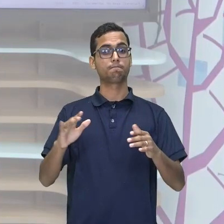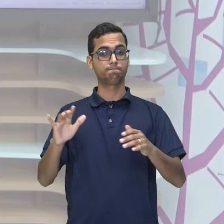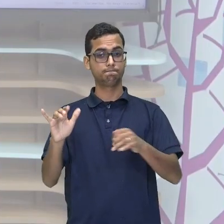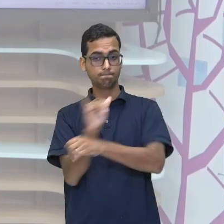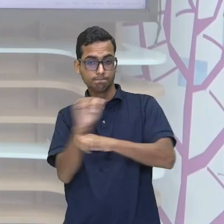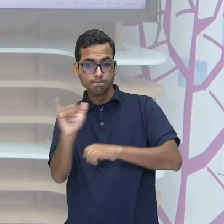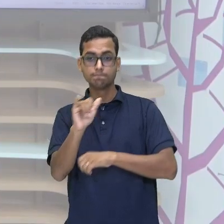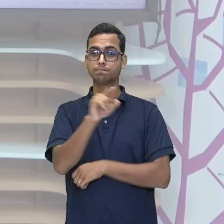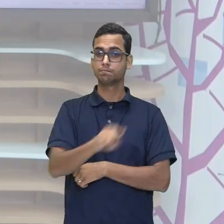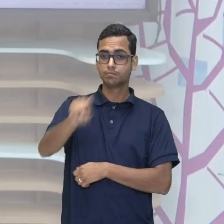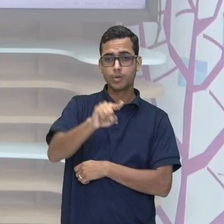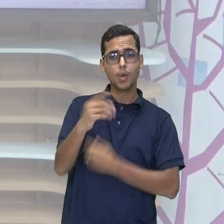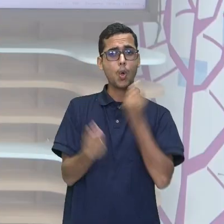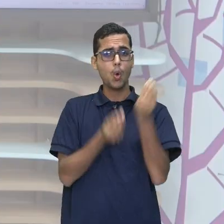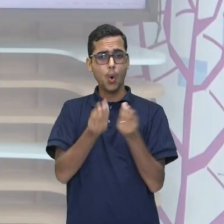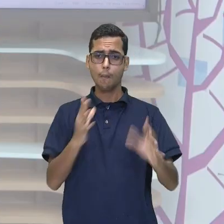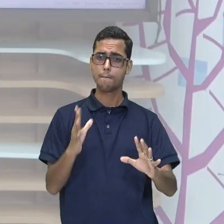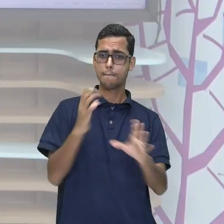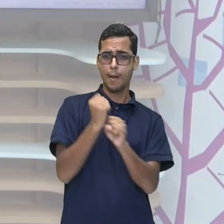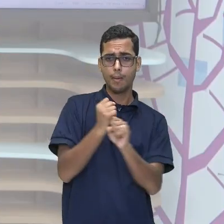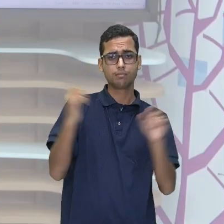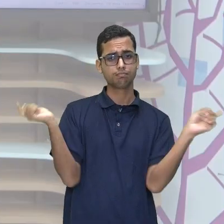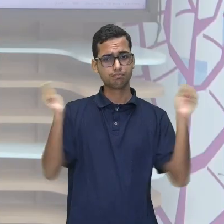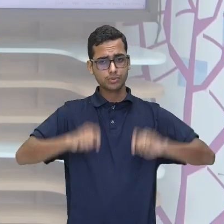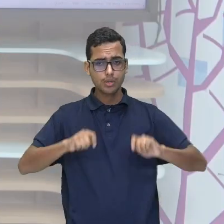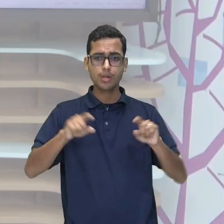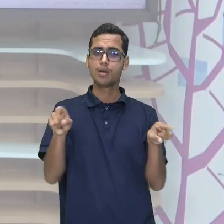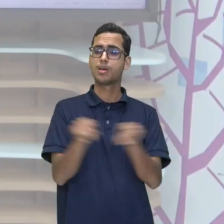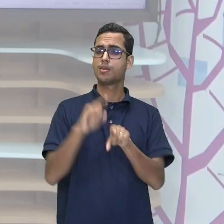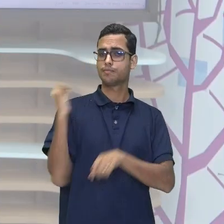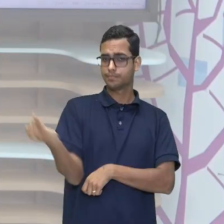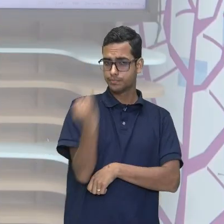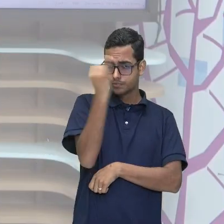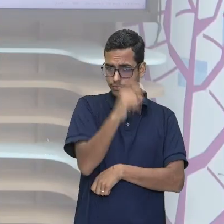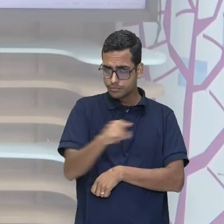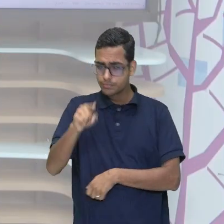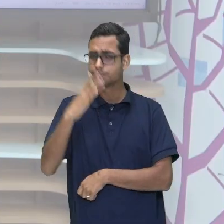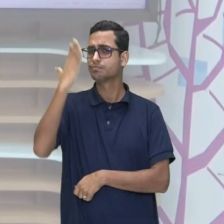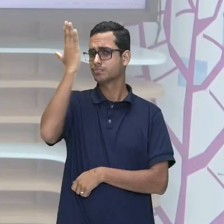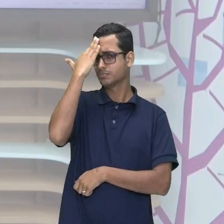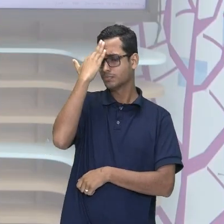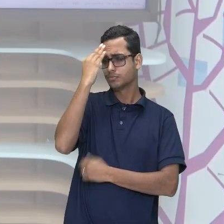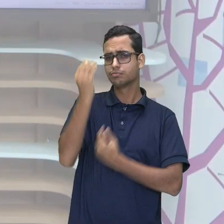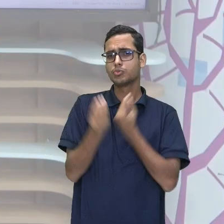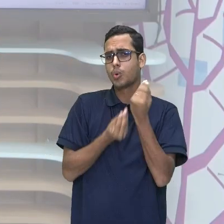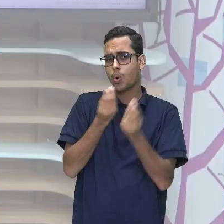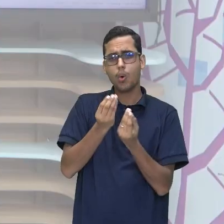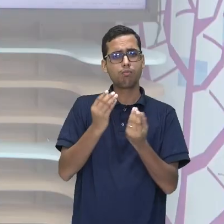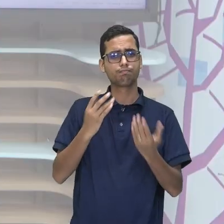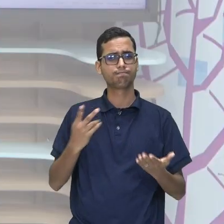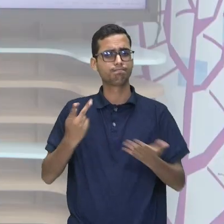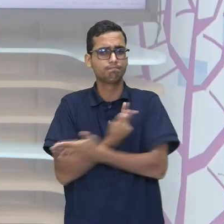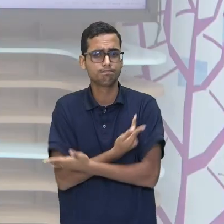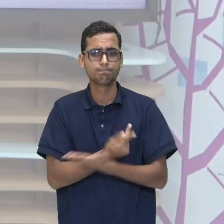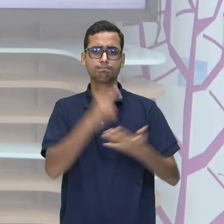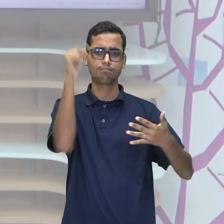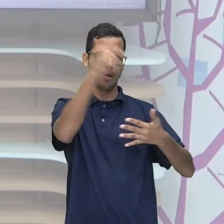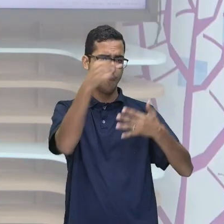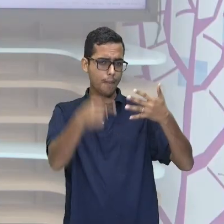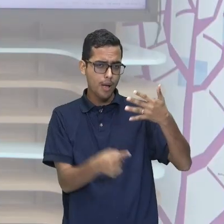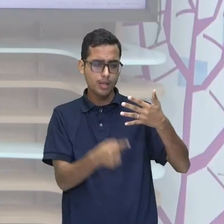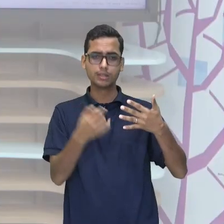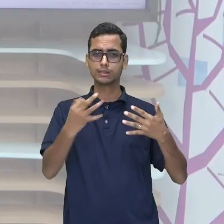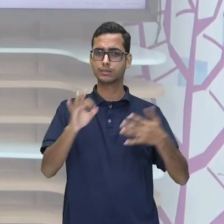você pode fazer essas operações, mas é importante você saber o que está acontecendo. Por isso que a gente trouxe aqui